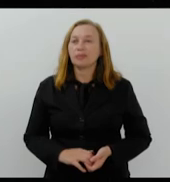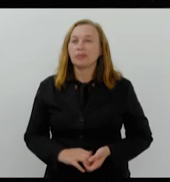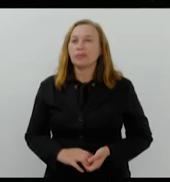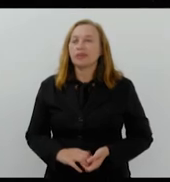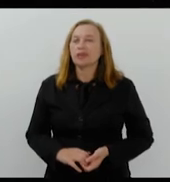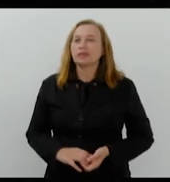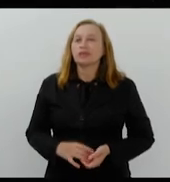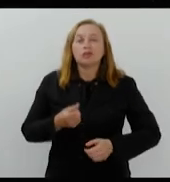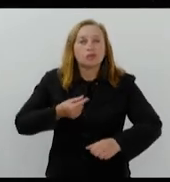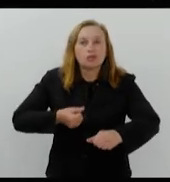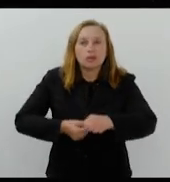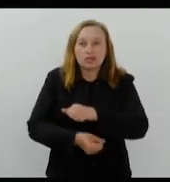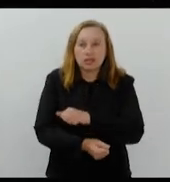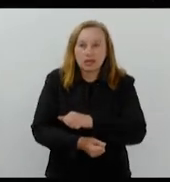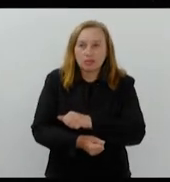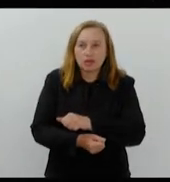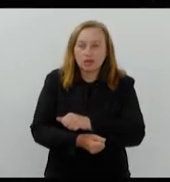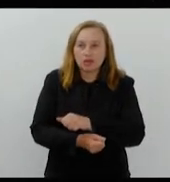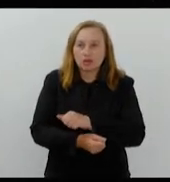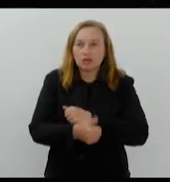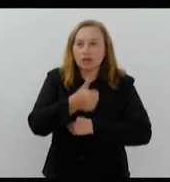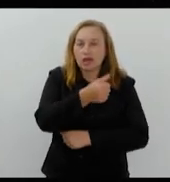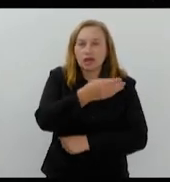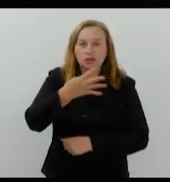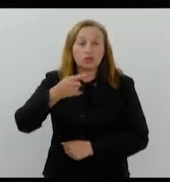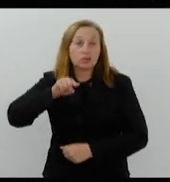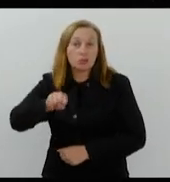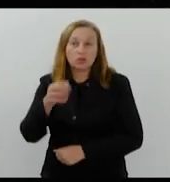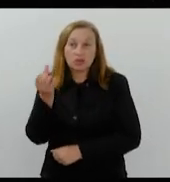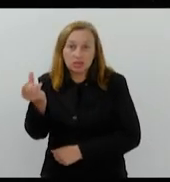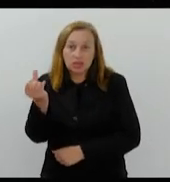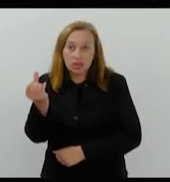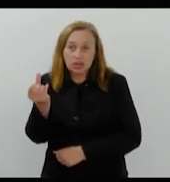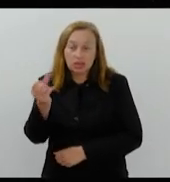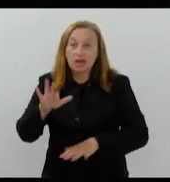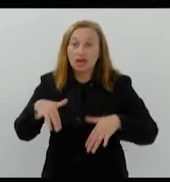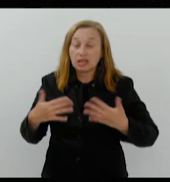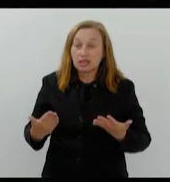O orçamento tem um rombo de 14,6, então você vai jogar